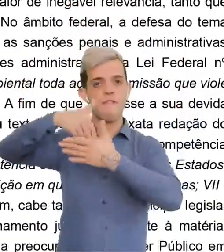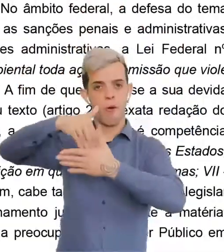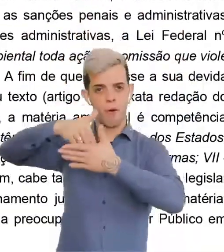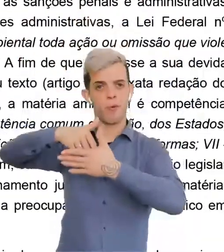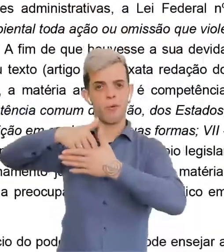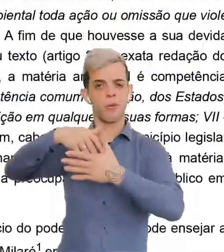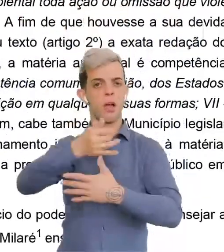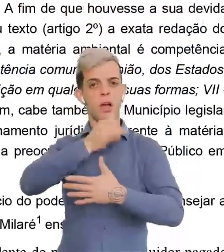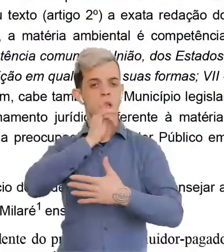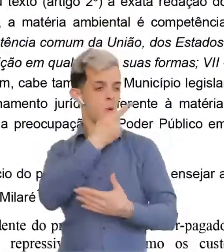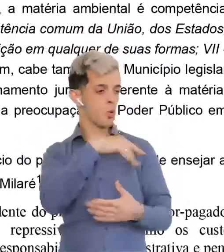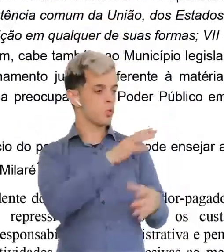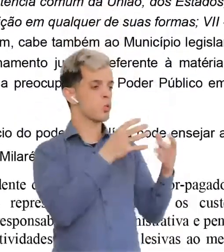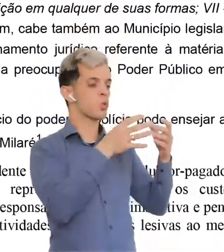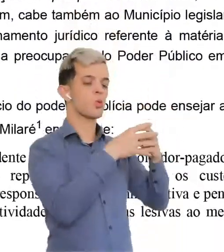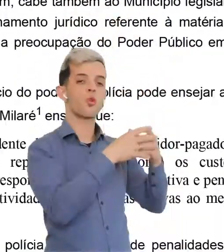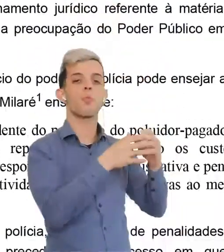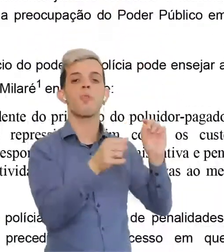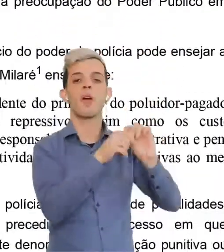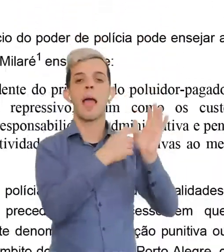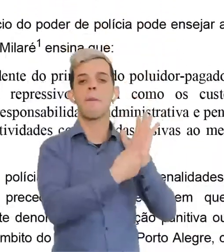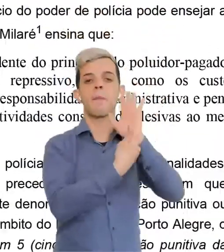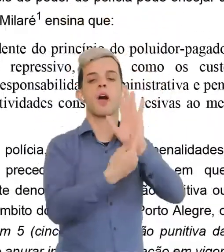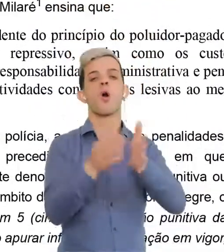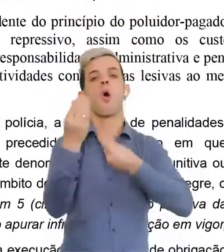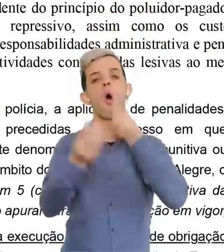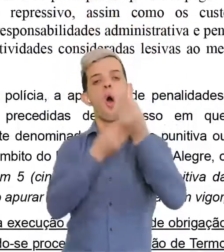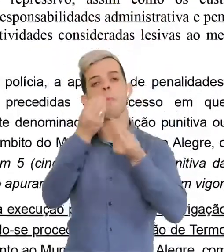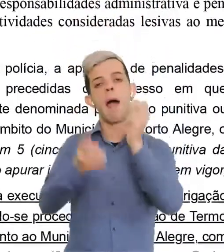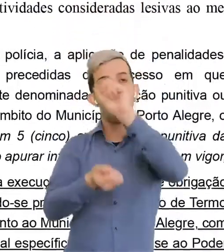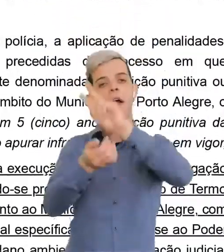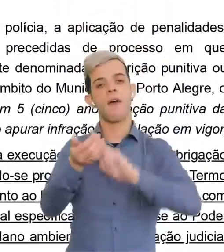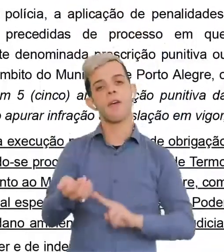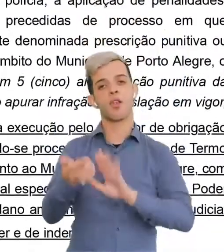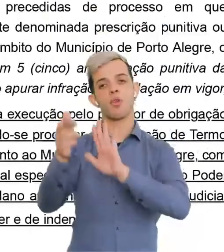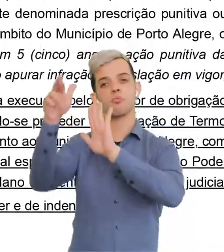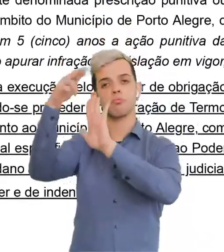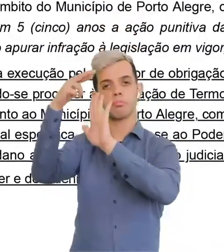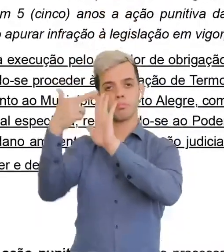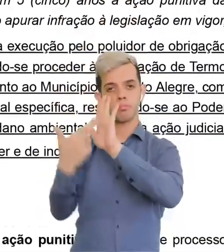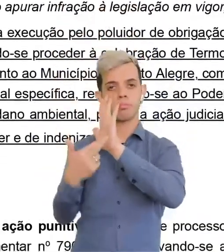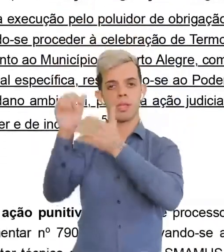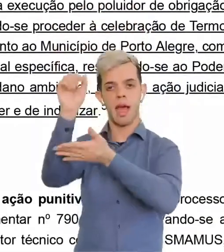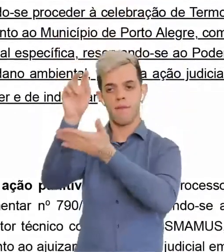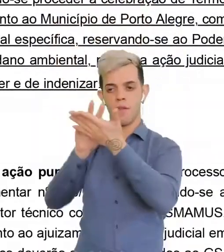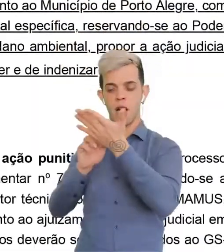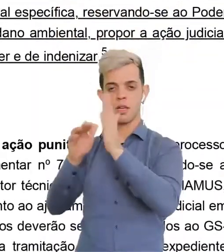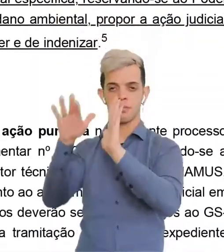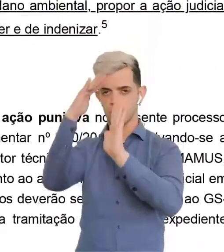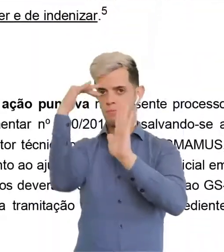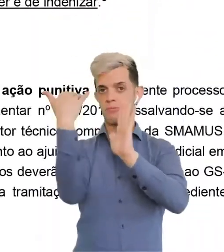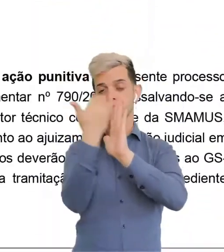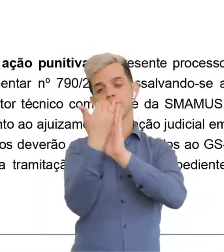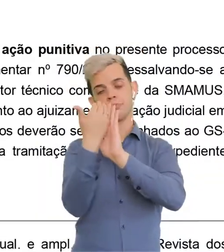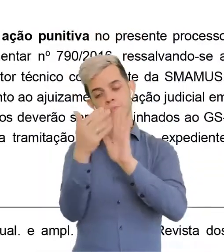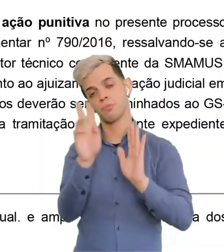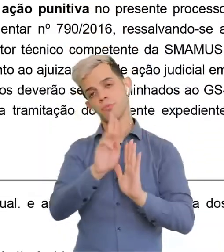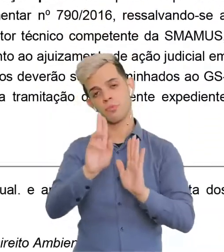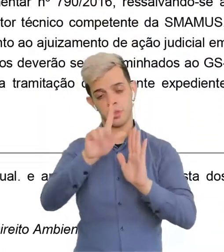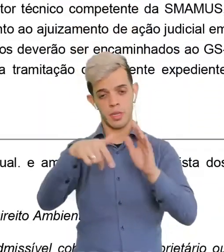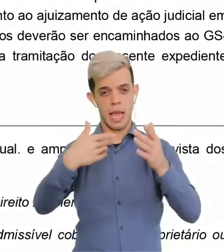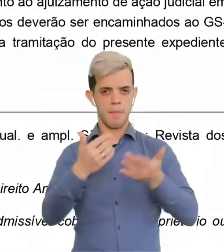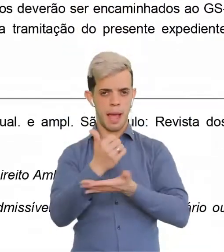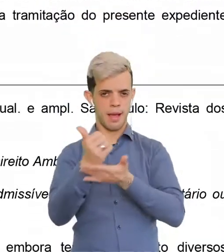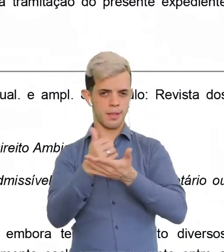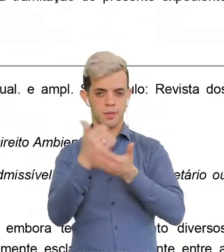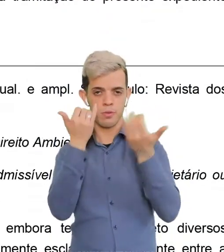voto, que é onde a comissão judicante demonstra a análise da legislação que embasou a decisão. E, finalmente,